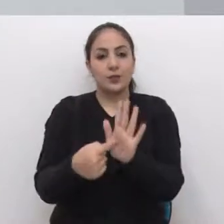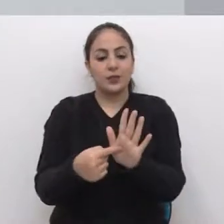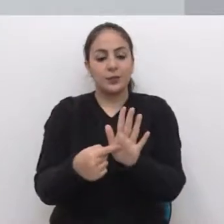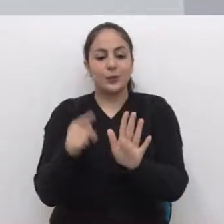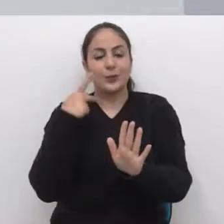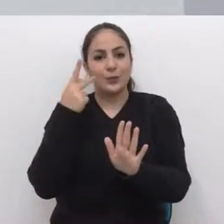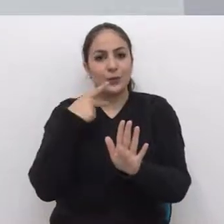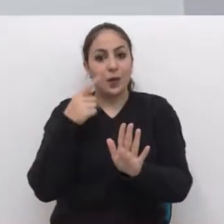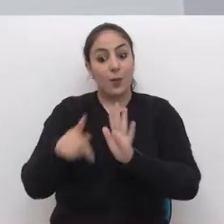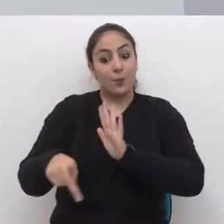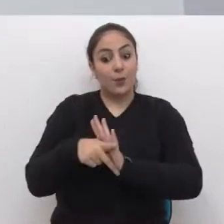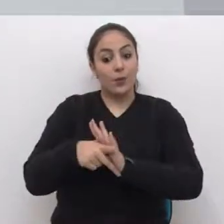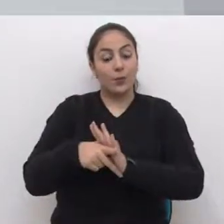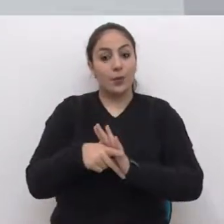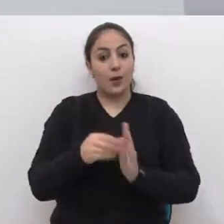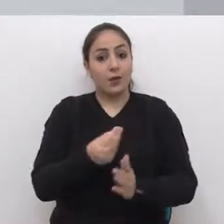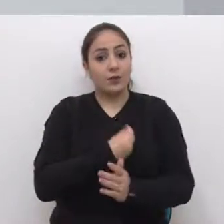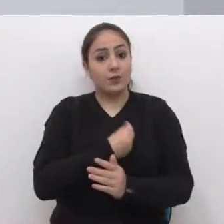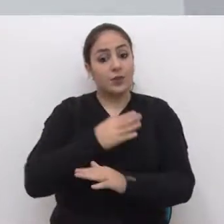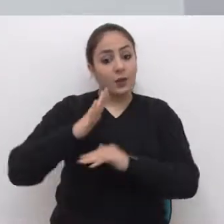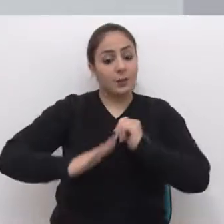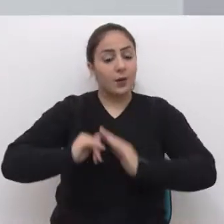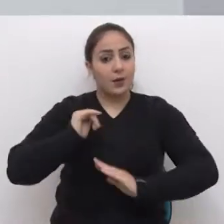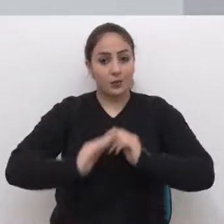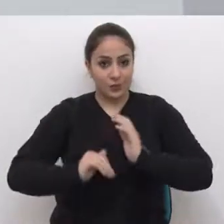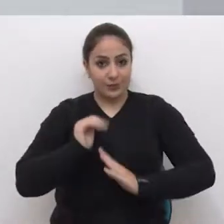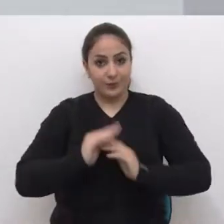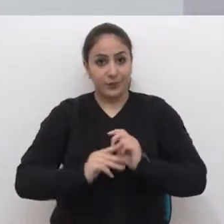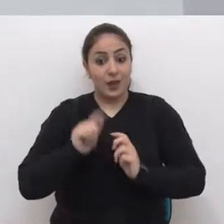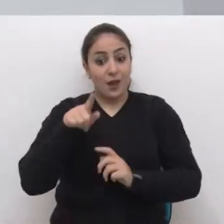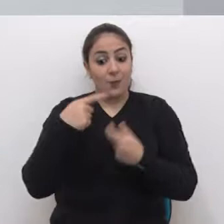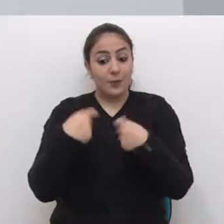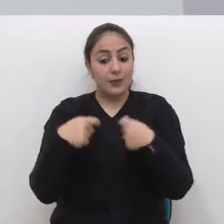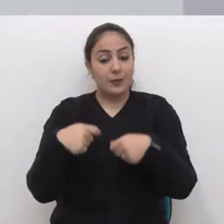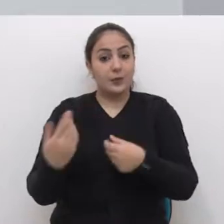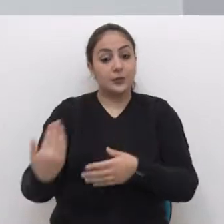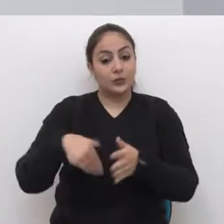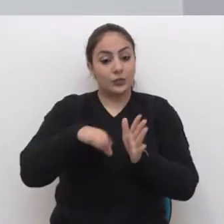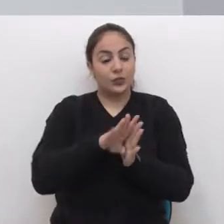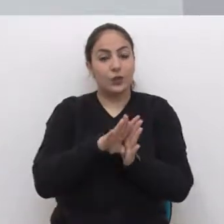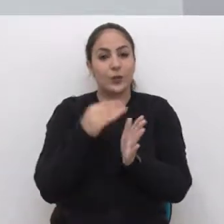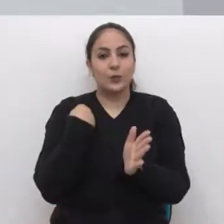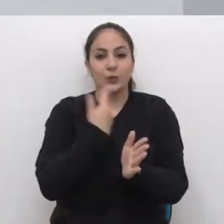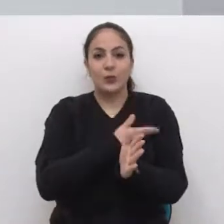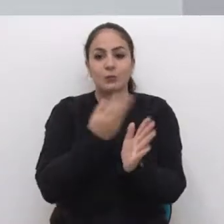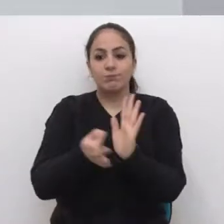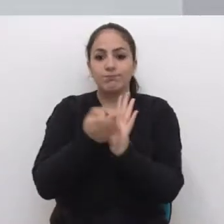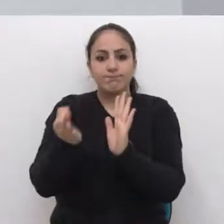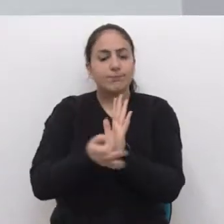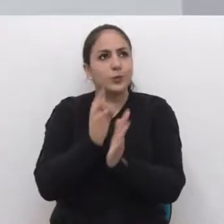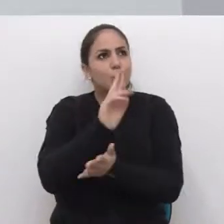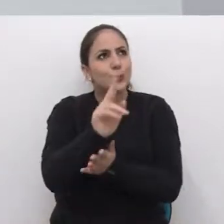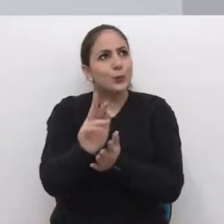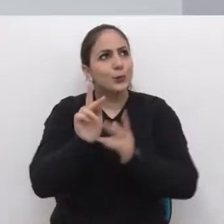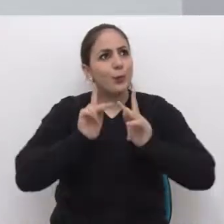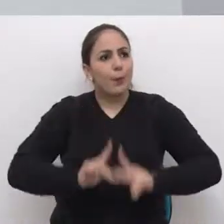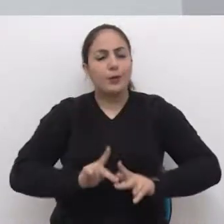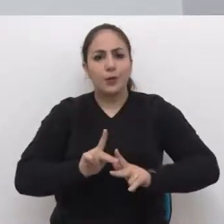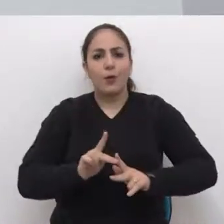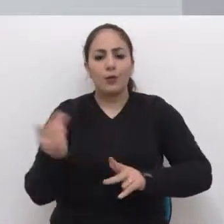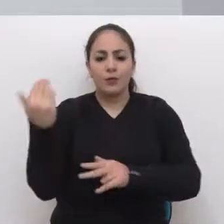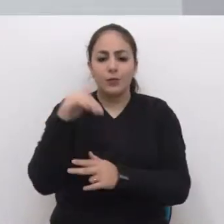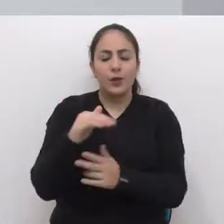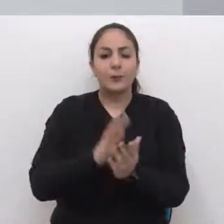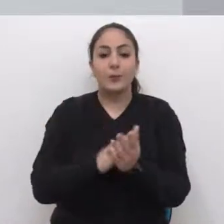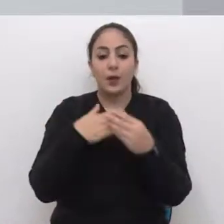parlamentares, elas vêm da vida prática. Então essa foi uma das demandas que nos chegou, uma sugestão que chegou por várias pessoas